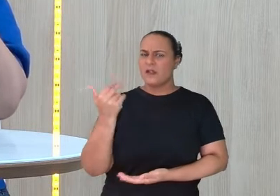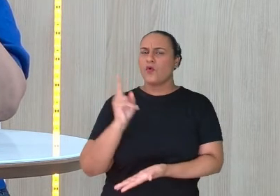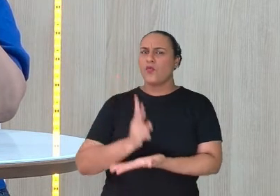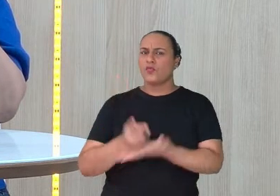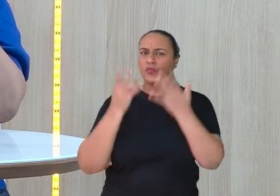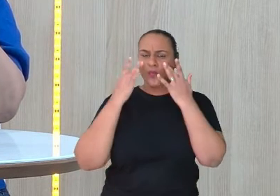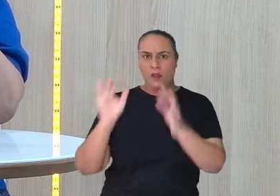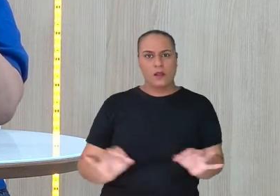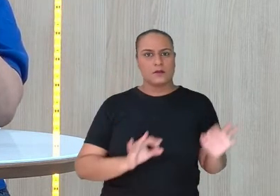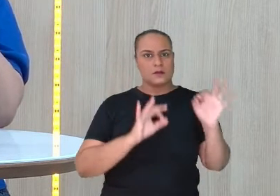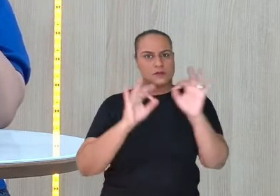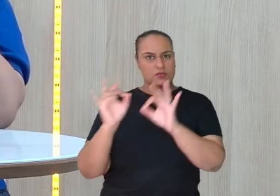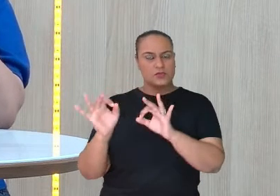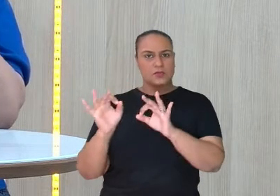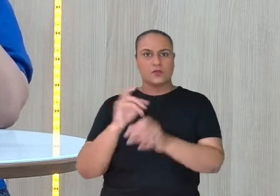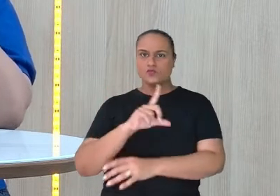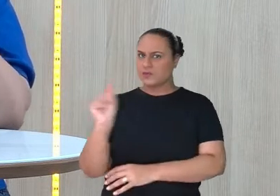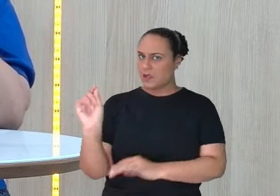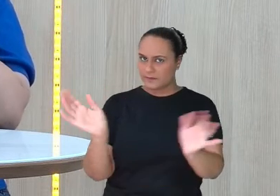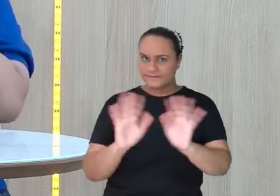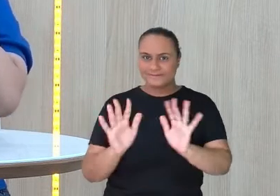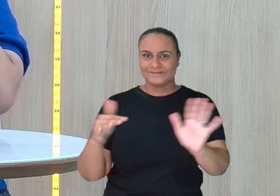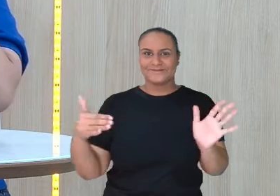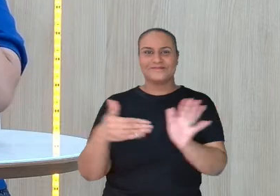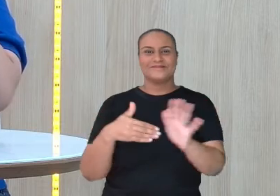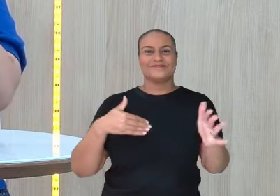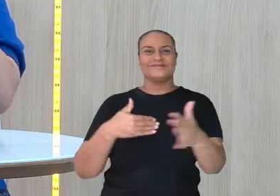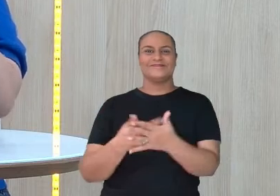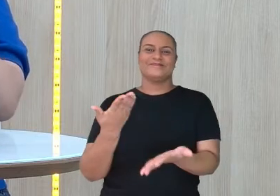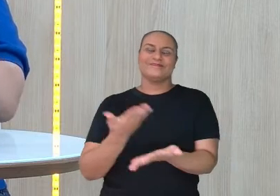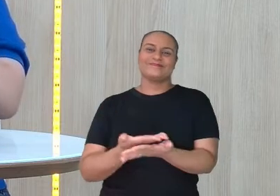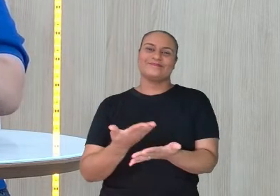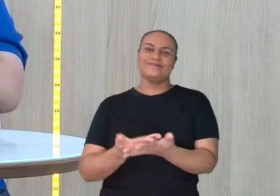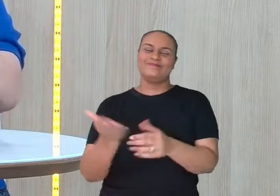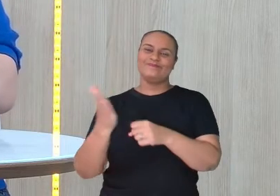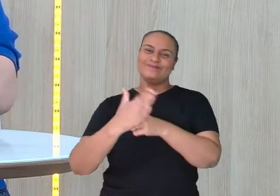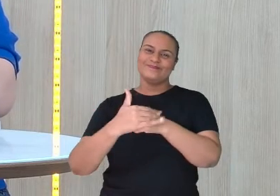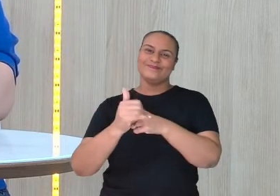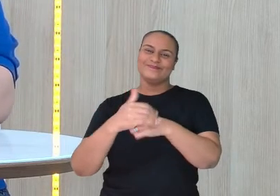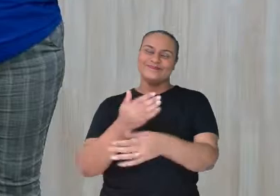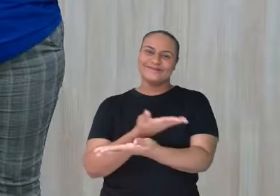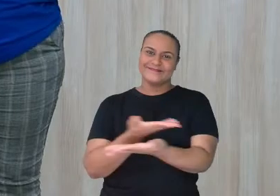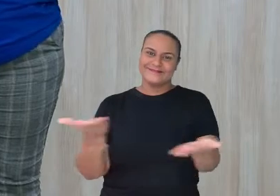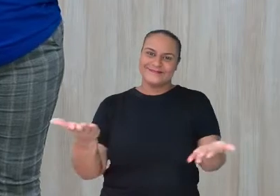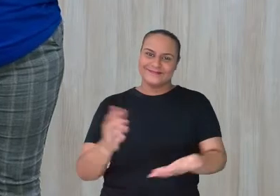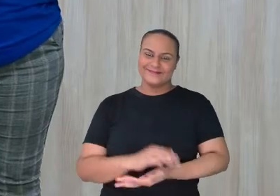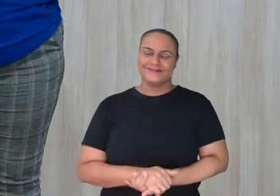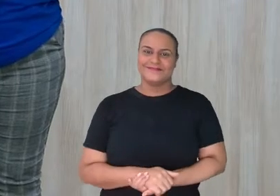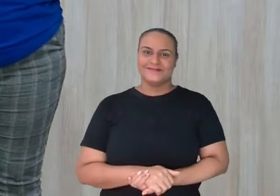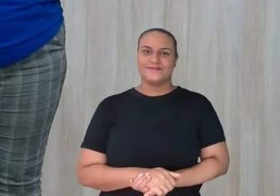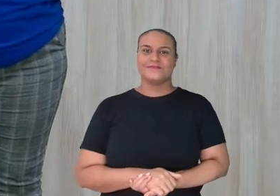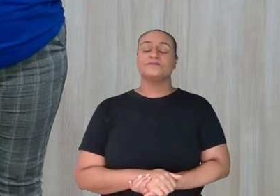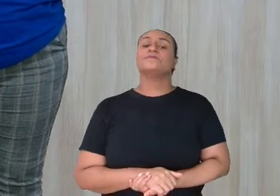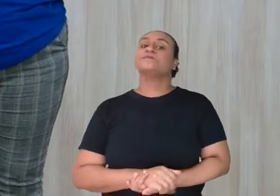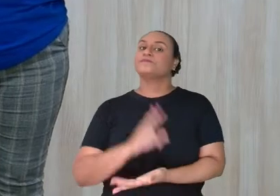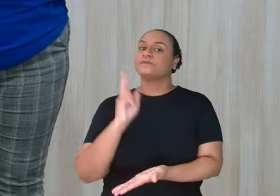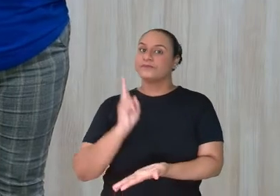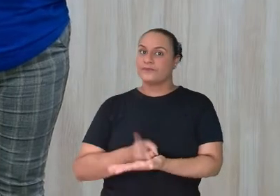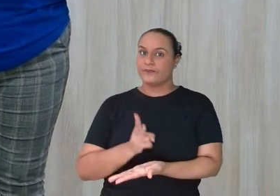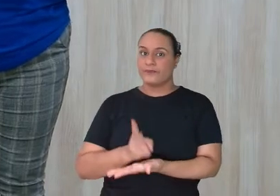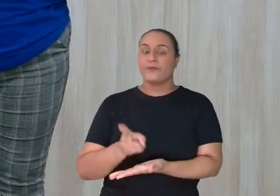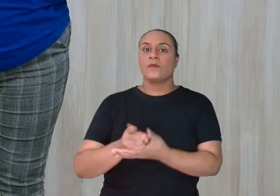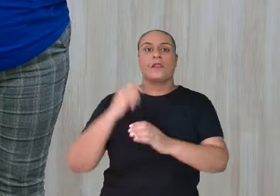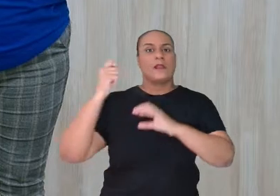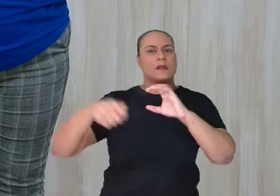não sai daí. E até a próxima aula, com todo carinho para vocês. É isso, minha gente. Continuem com esse